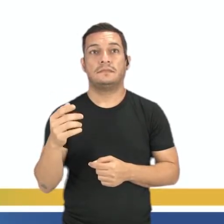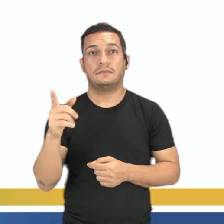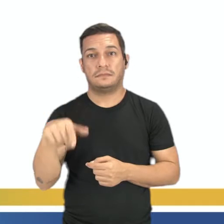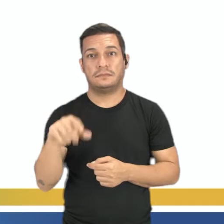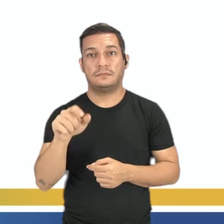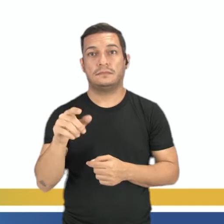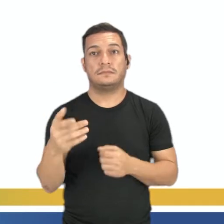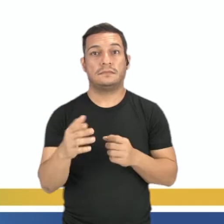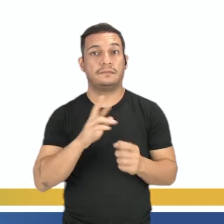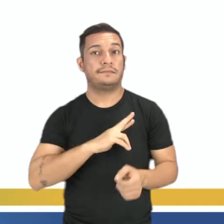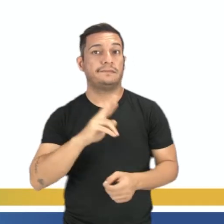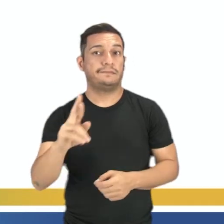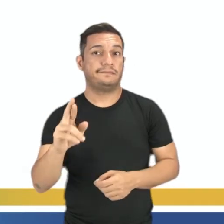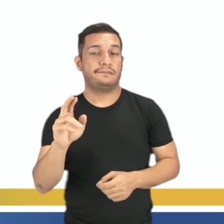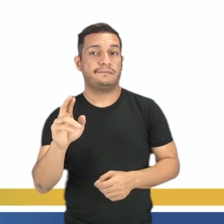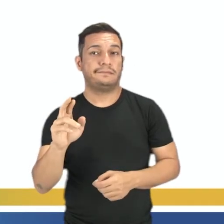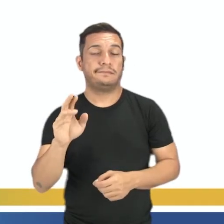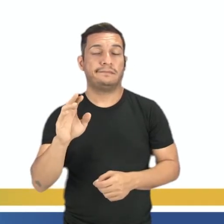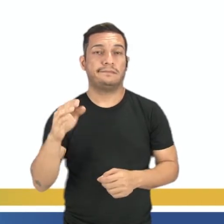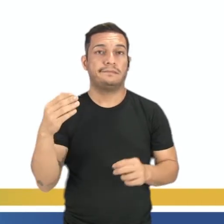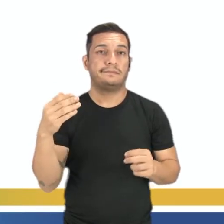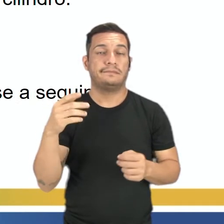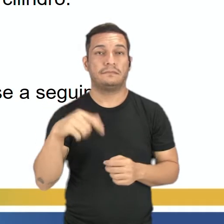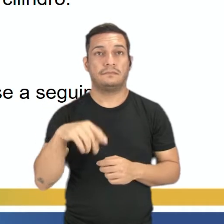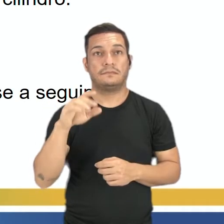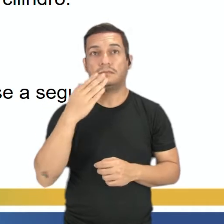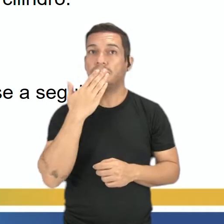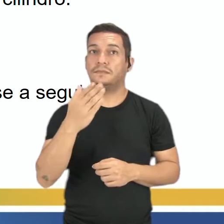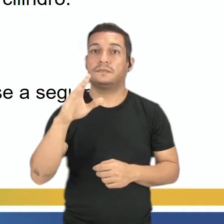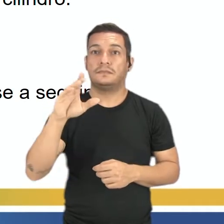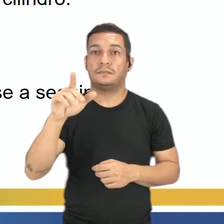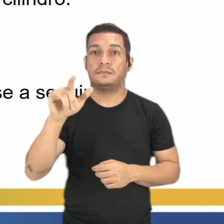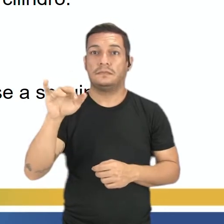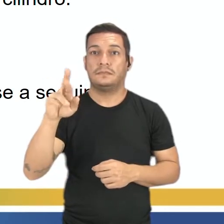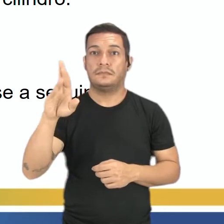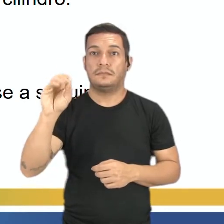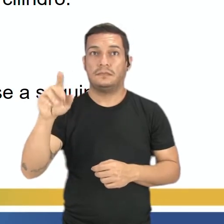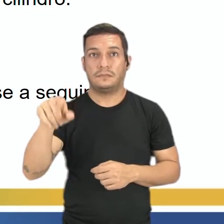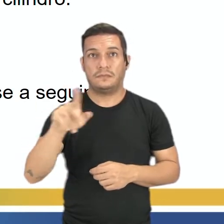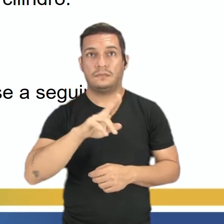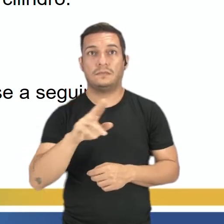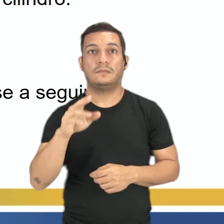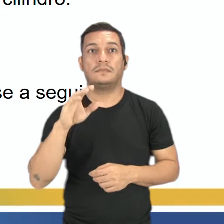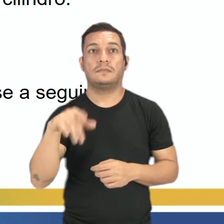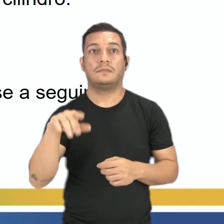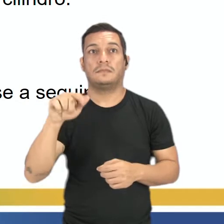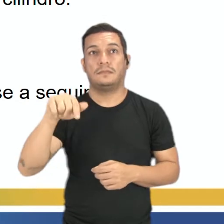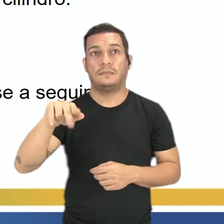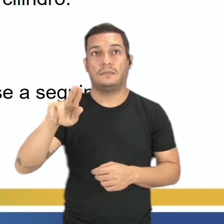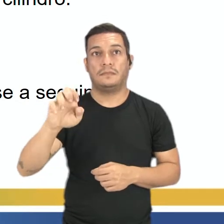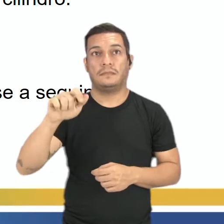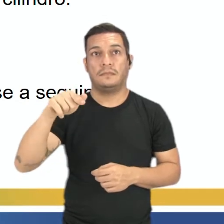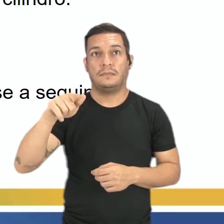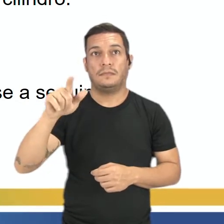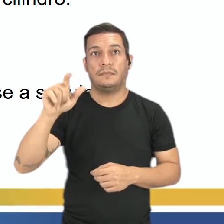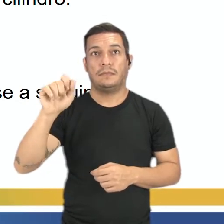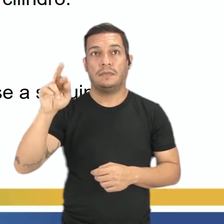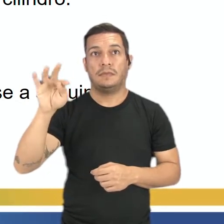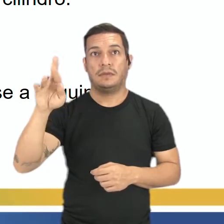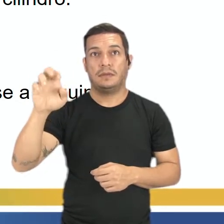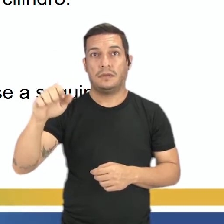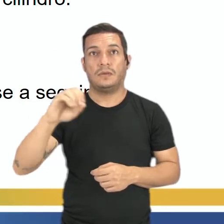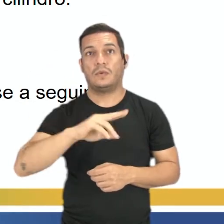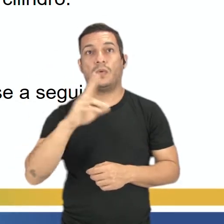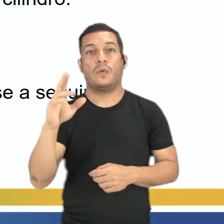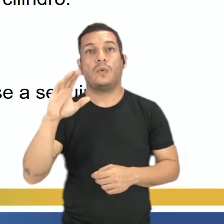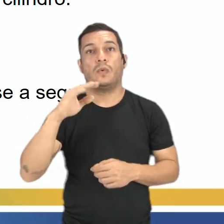modelo da representação desse tipo de cilindro. O chamado cilindro equilátero, ou cilindro de